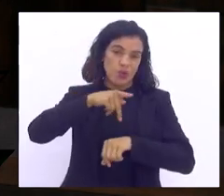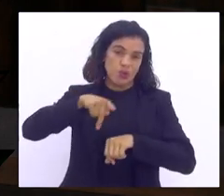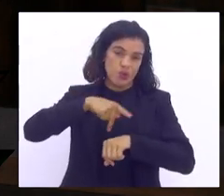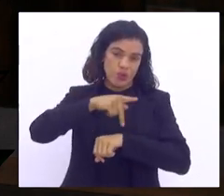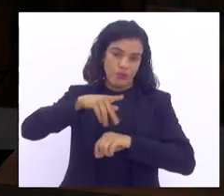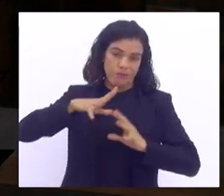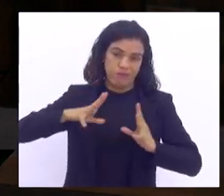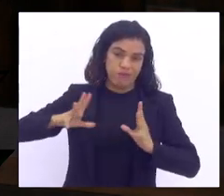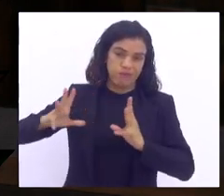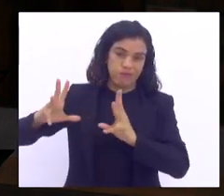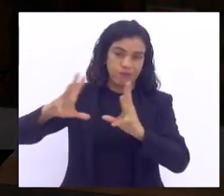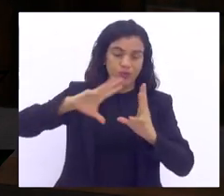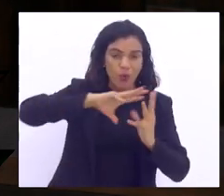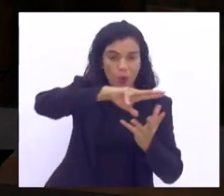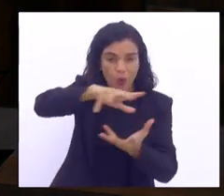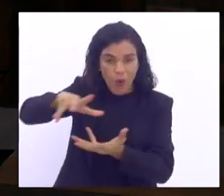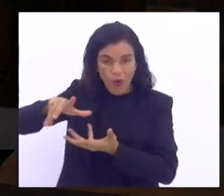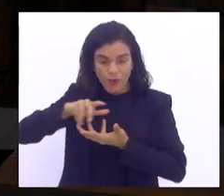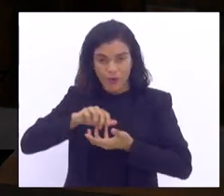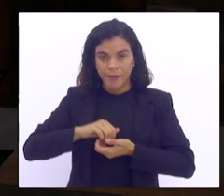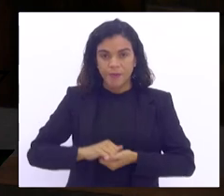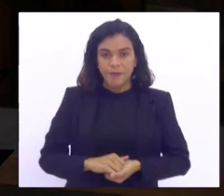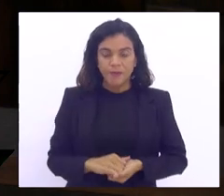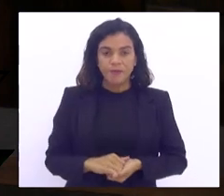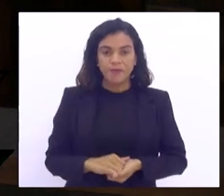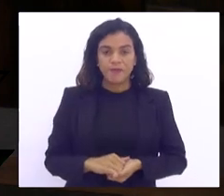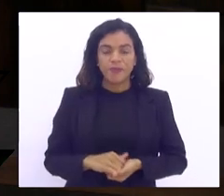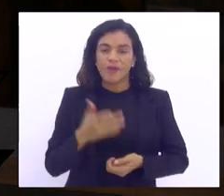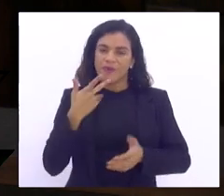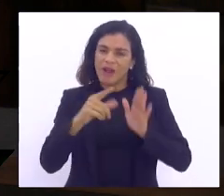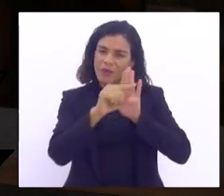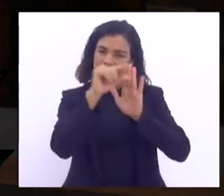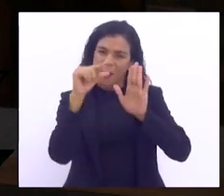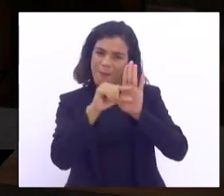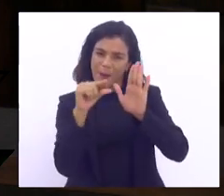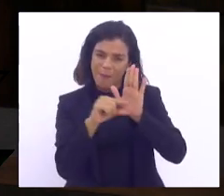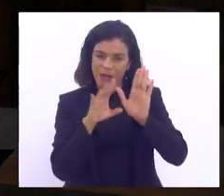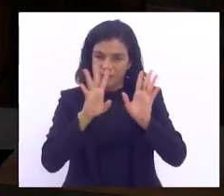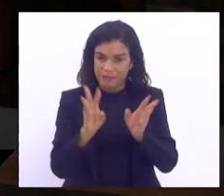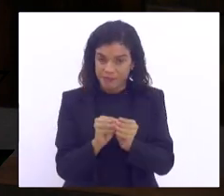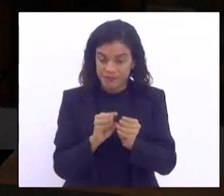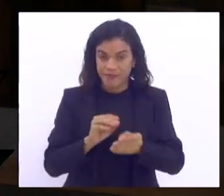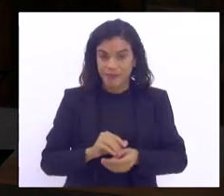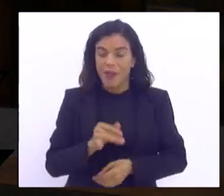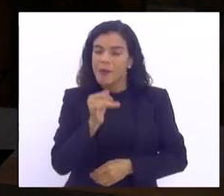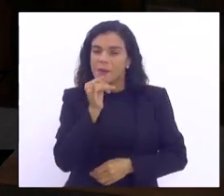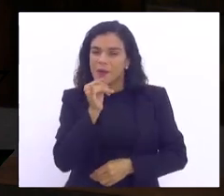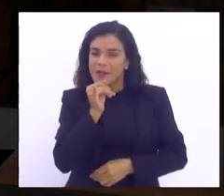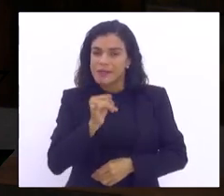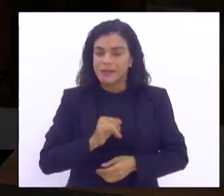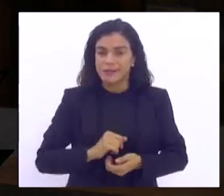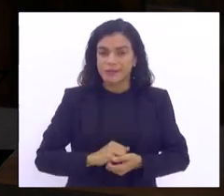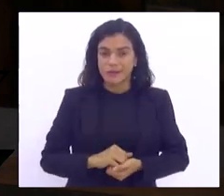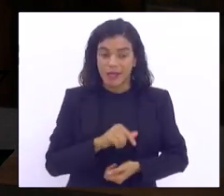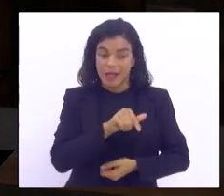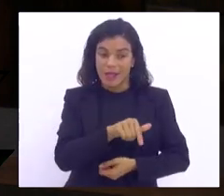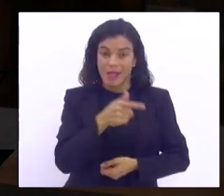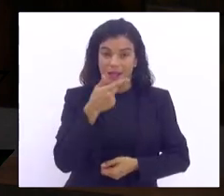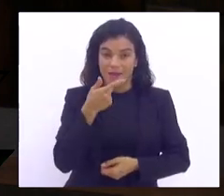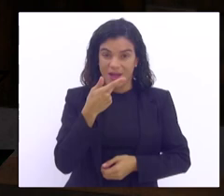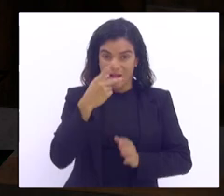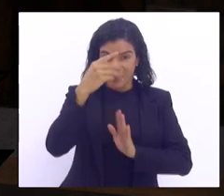só falando de alguns trechos, ele Por exemplo, ele vai fazer